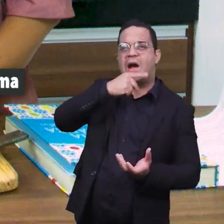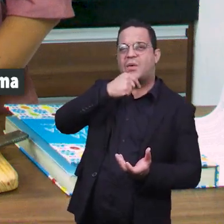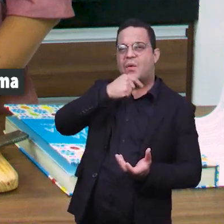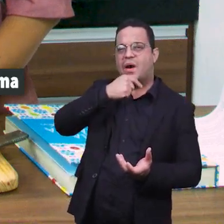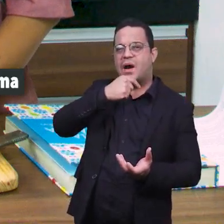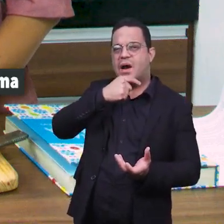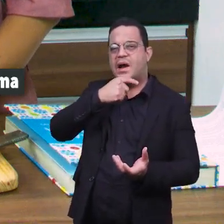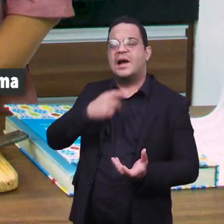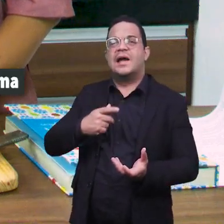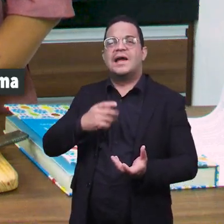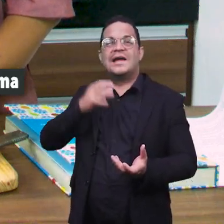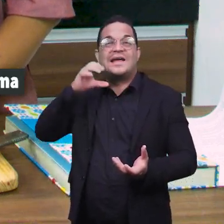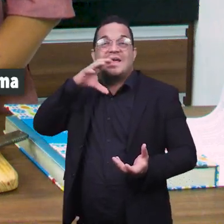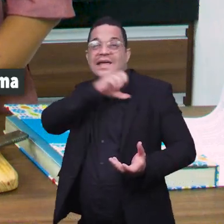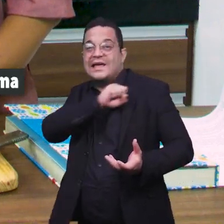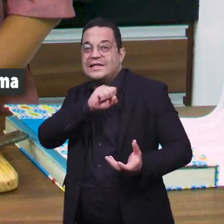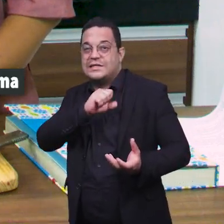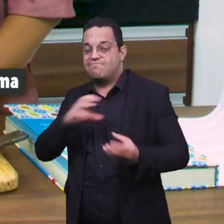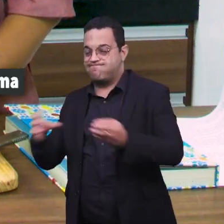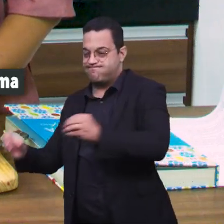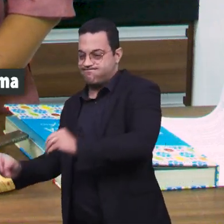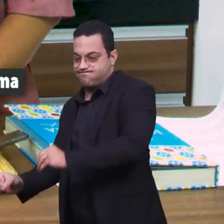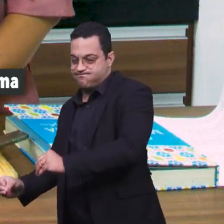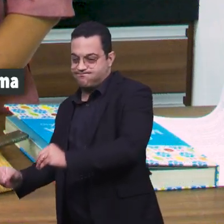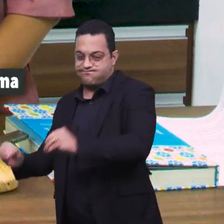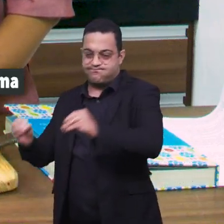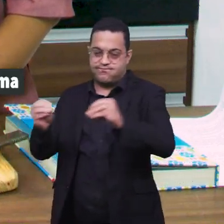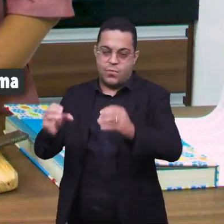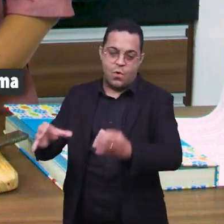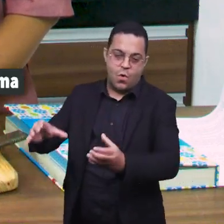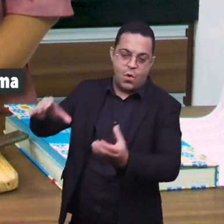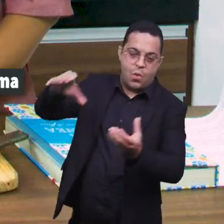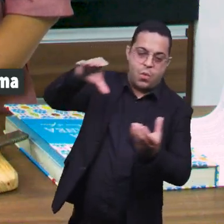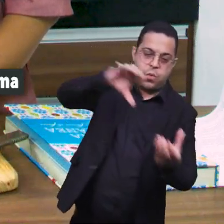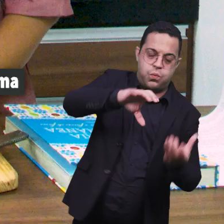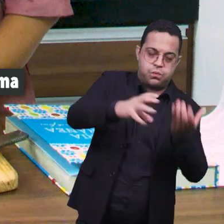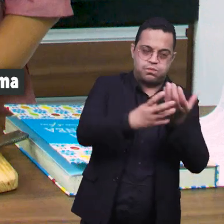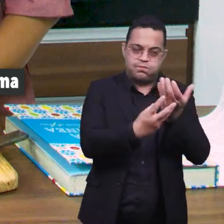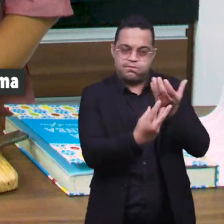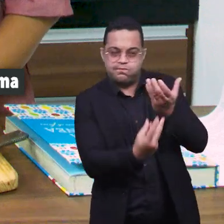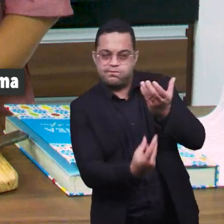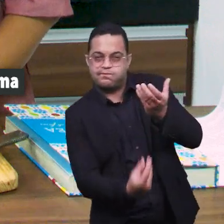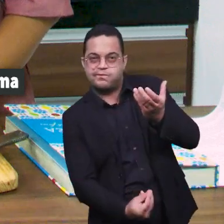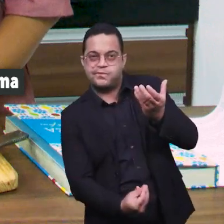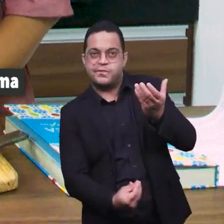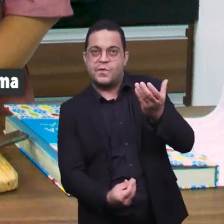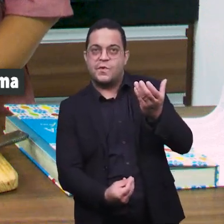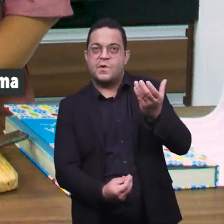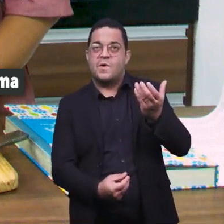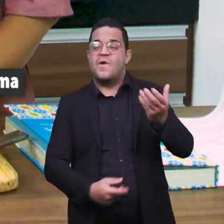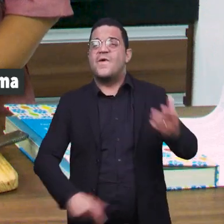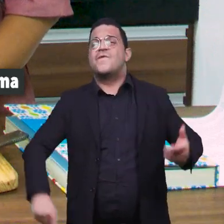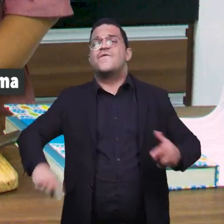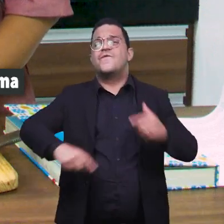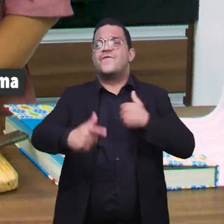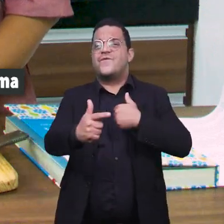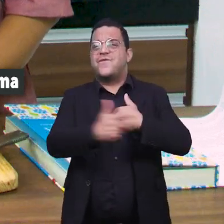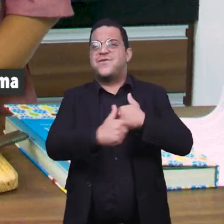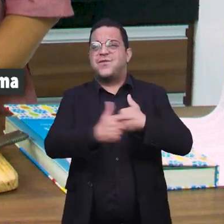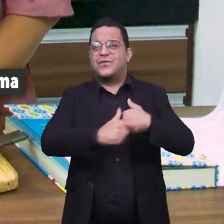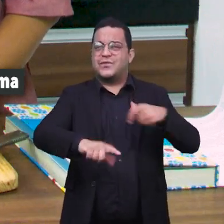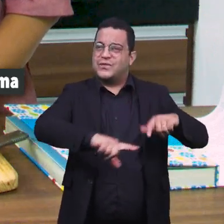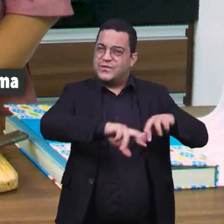transferir de uma panela para outra. É aqui que você vai usar. Então, a gente junta um monte de função em